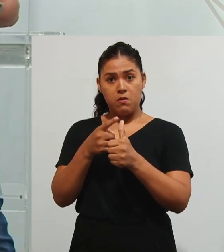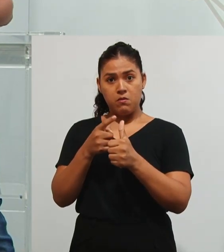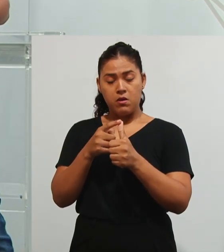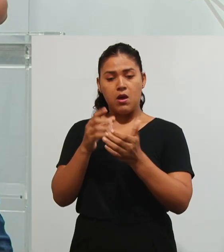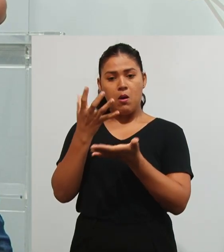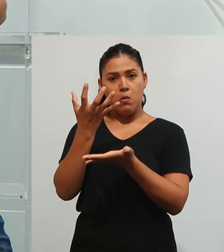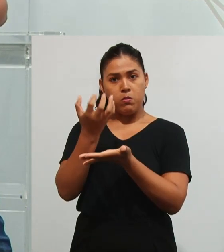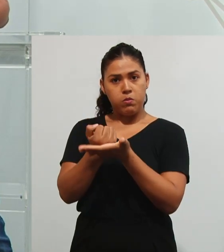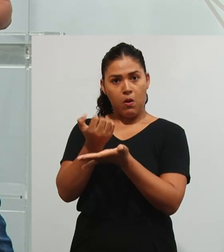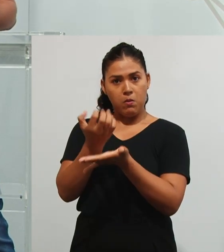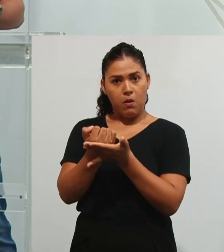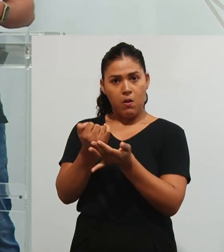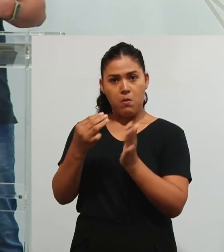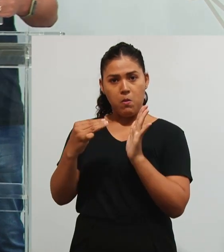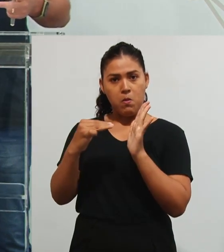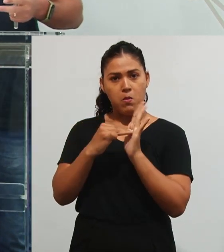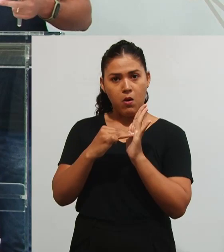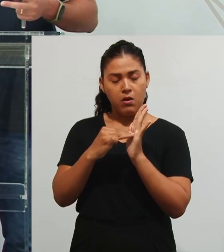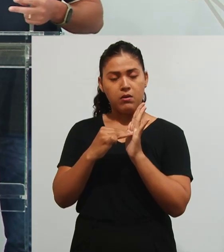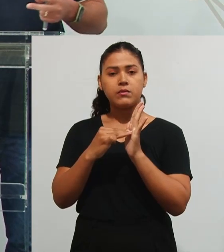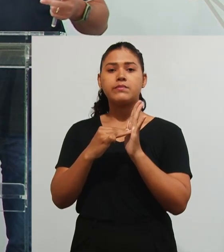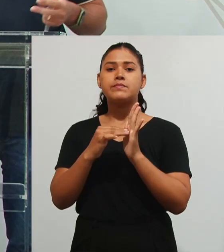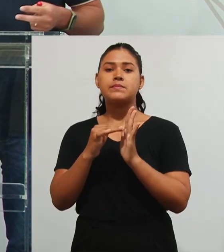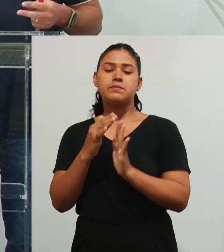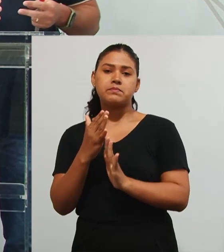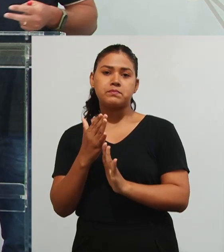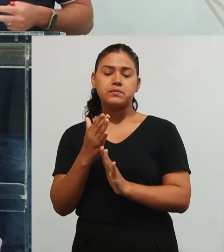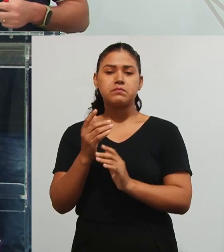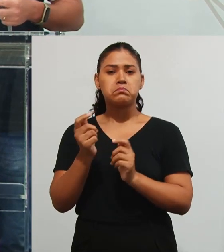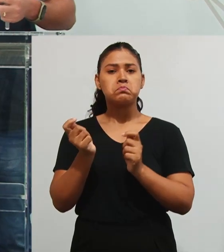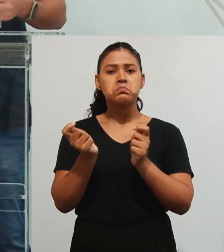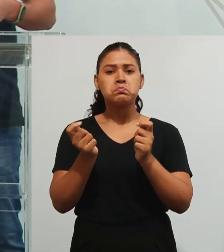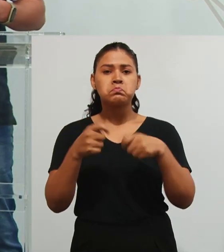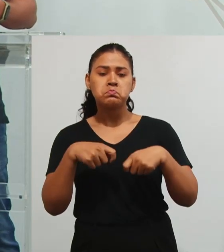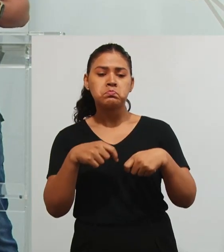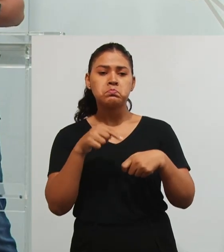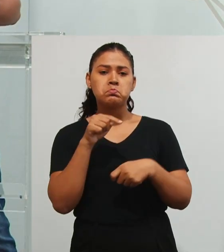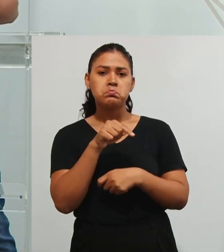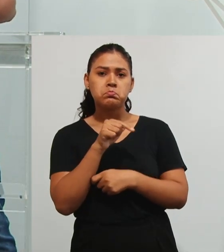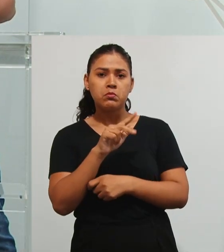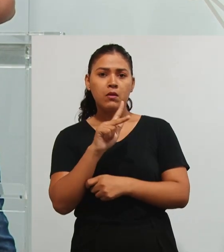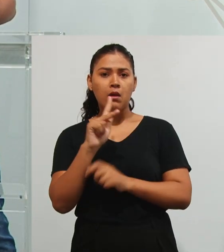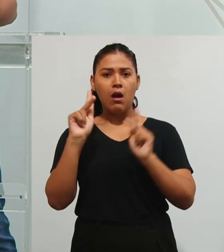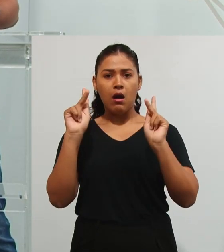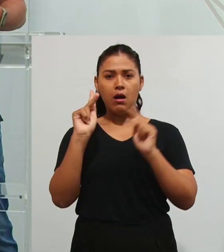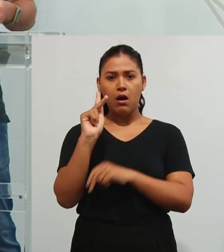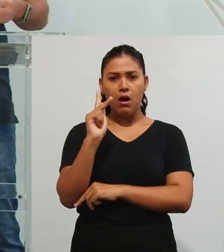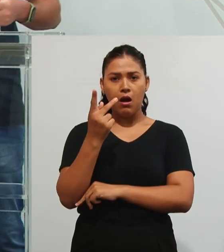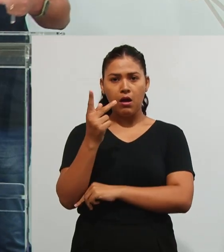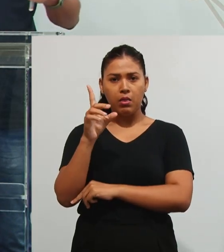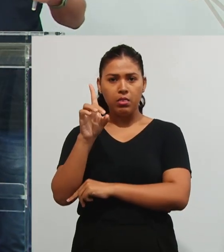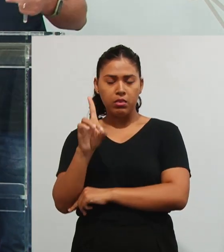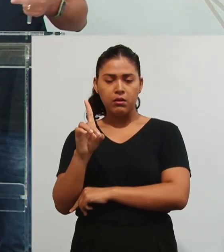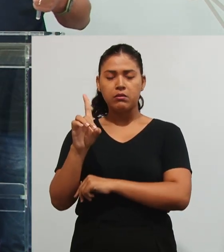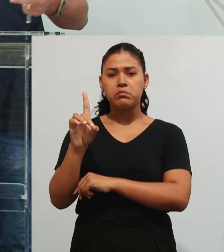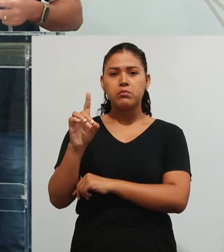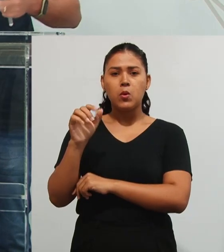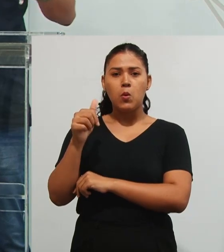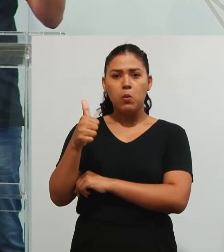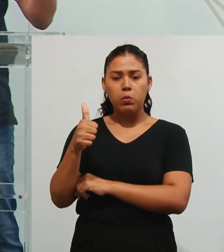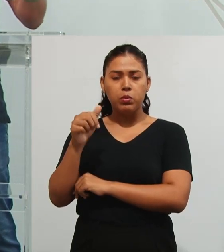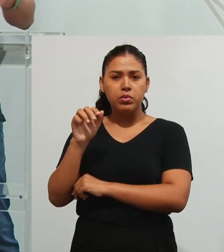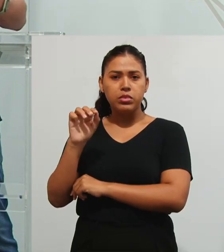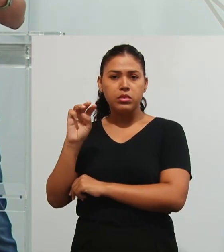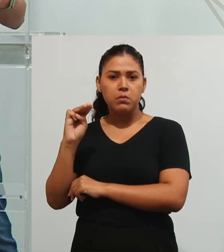de armazenamento e custo. Então, enquanto você consegue adquirir um HD, um disco rígido, por exemplo, de 1 terabyte,